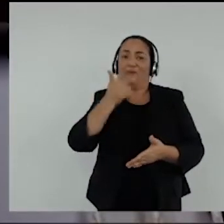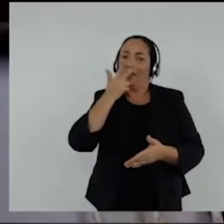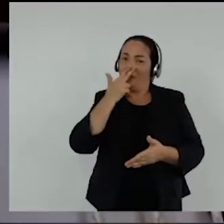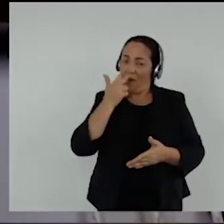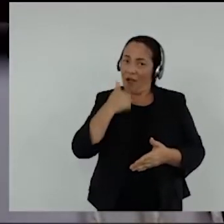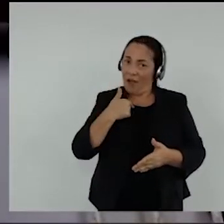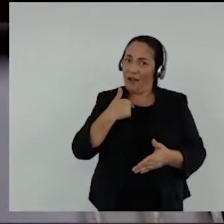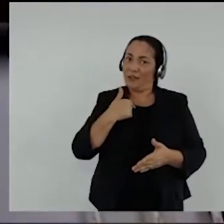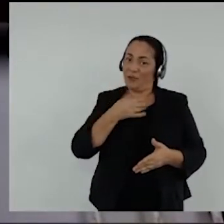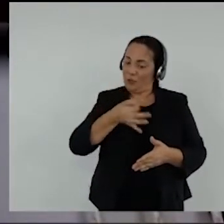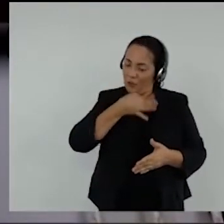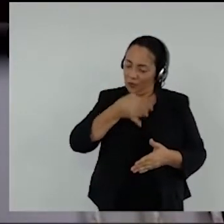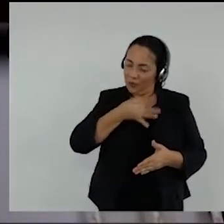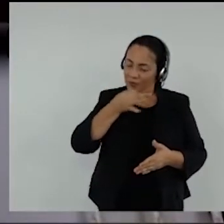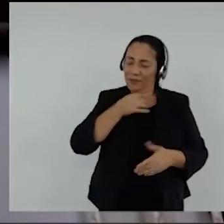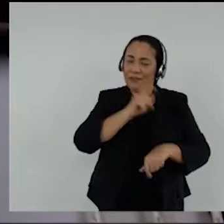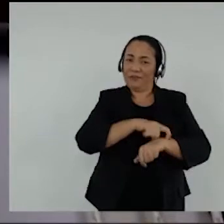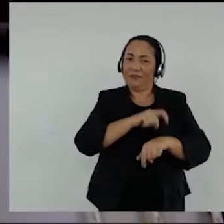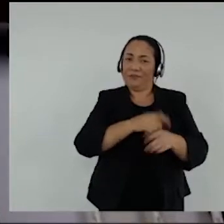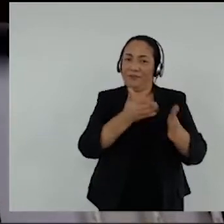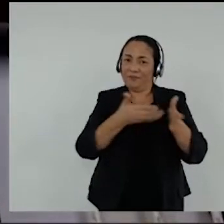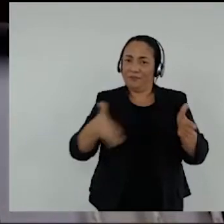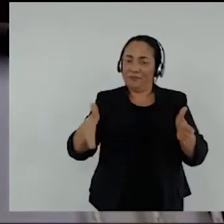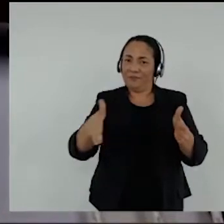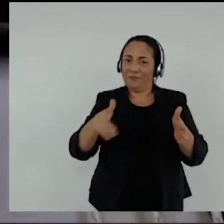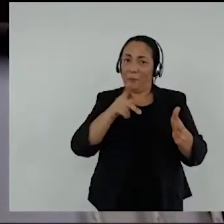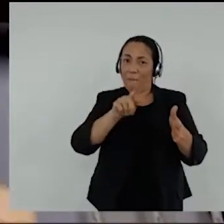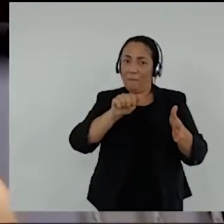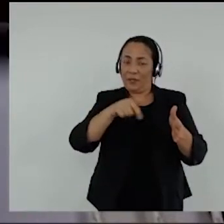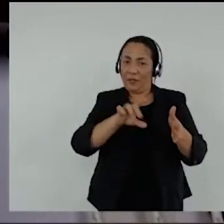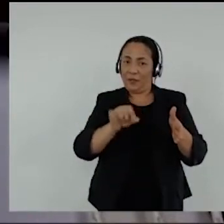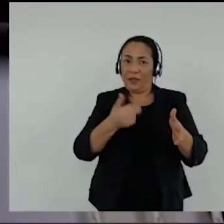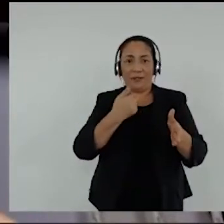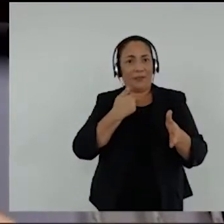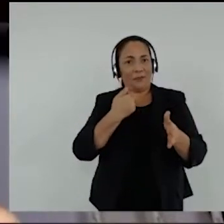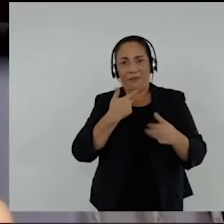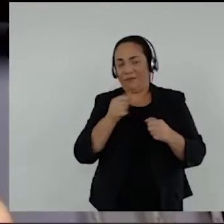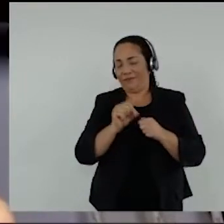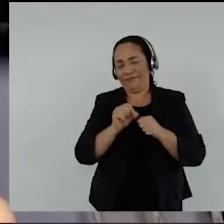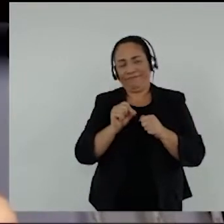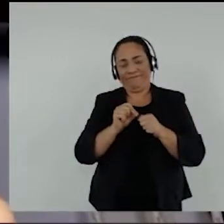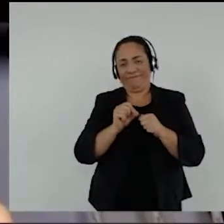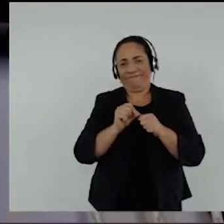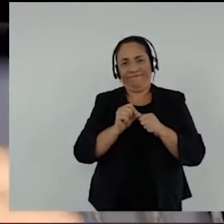pandemia, há coisas que não podem ser feitas, porque aí elas